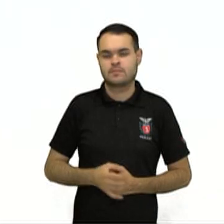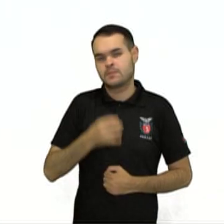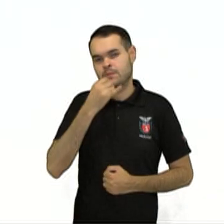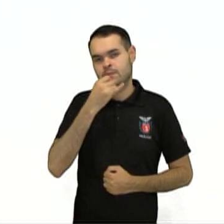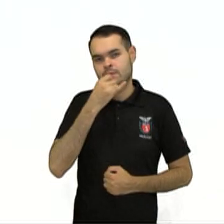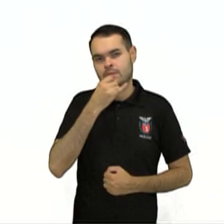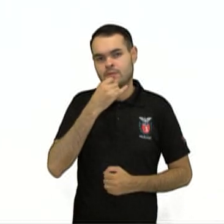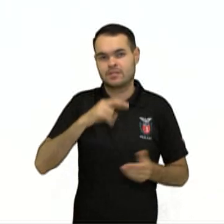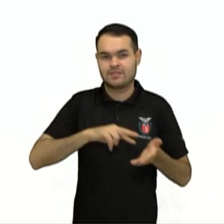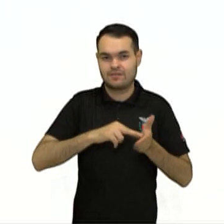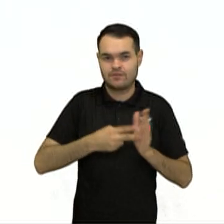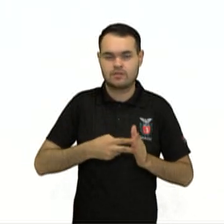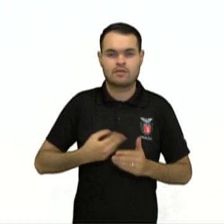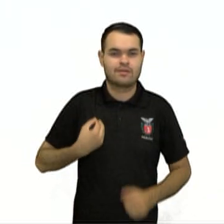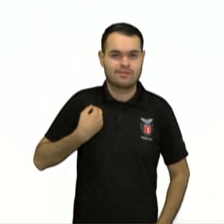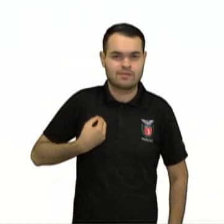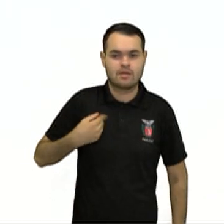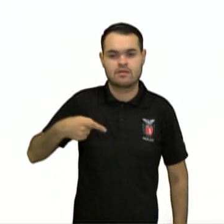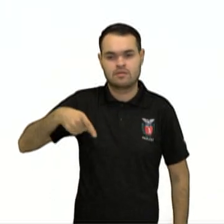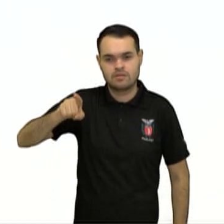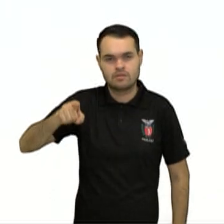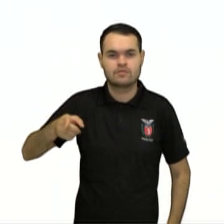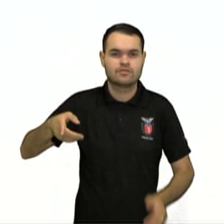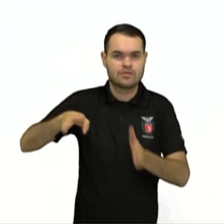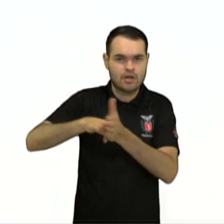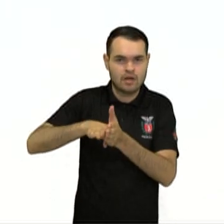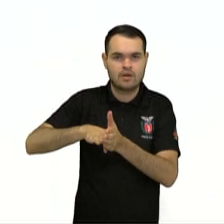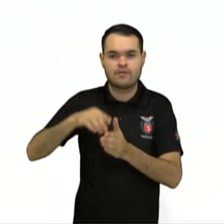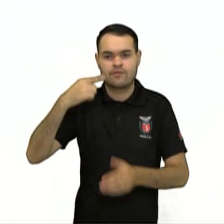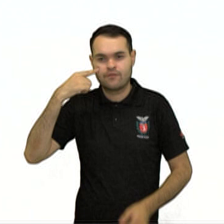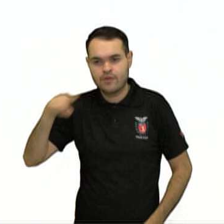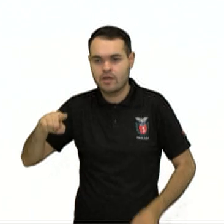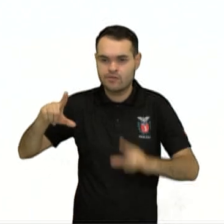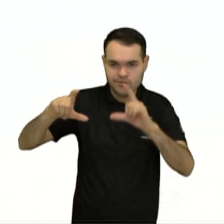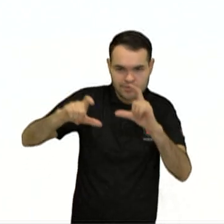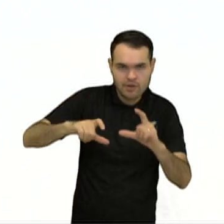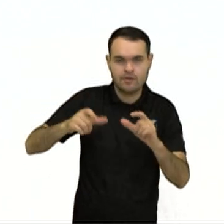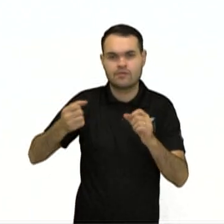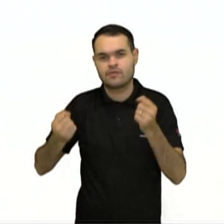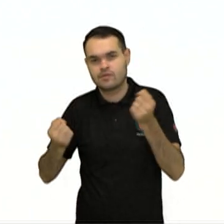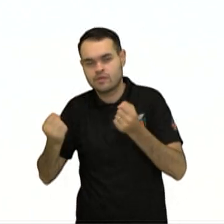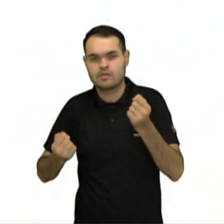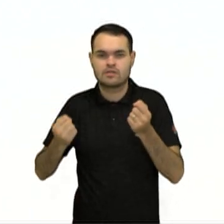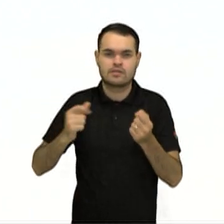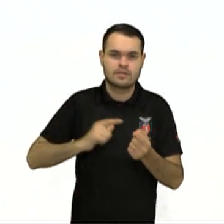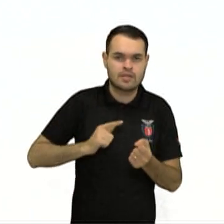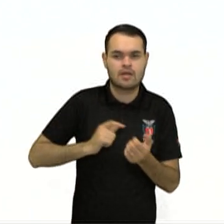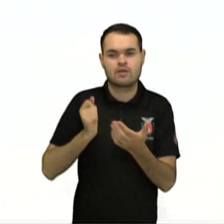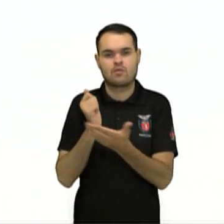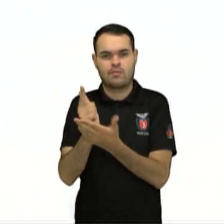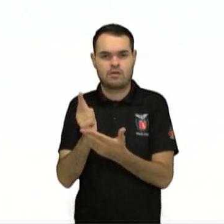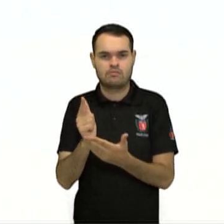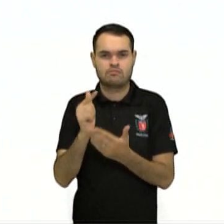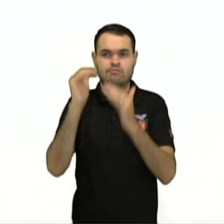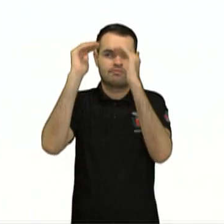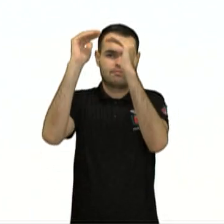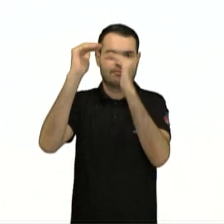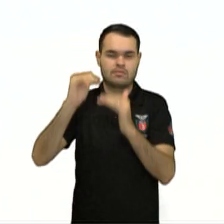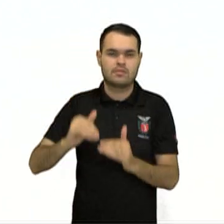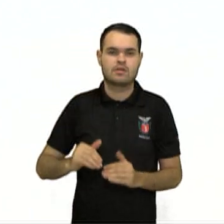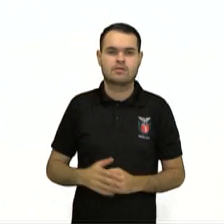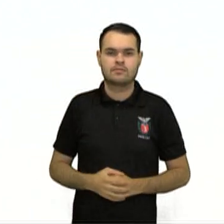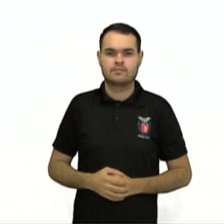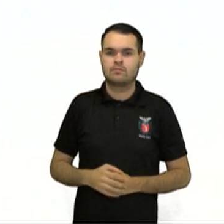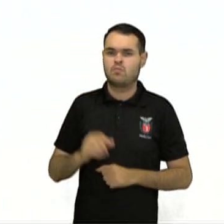Os significados do verbo estar, ir, chegar, ver, tirar, dirigir, ter e comprar, né? Então muda bem, ó.